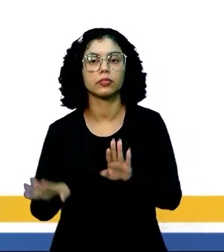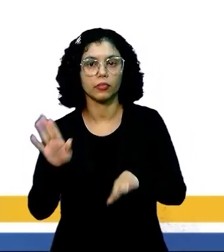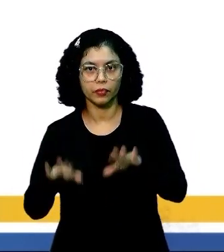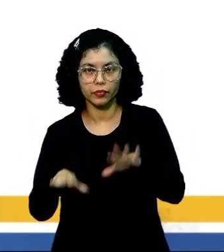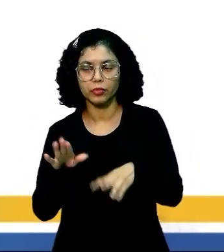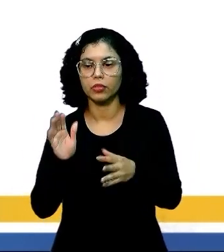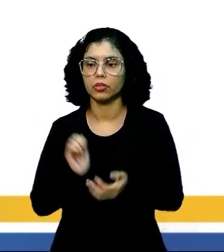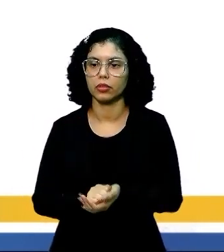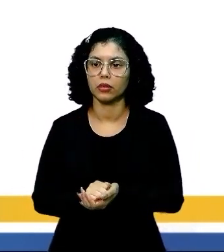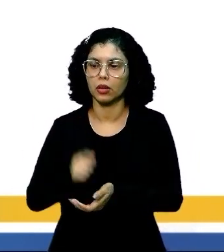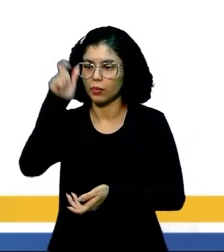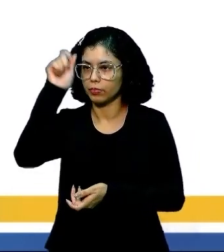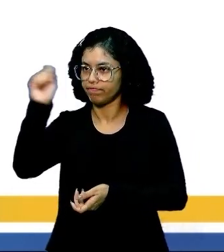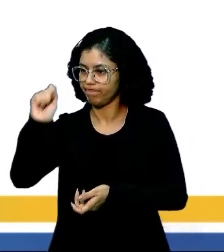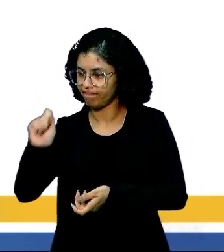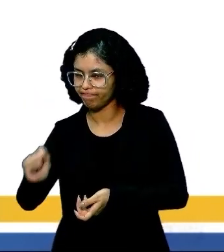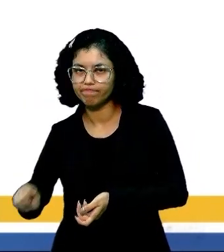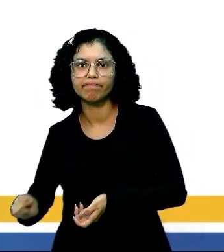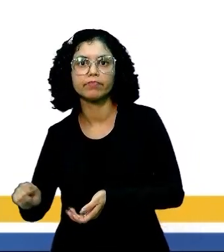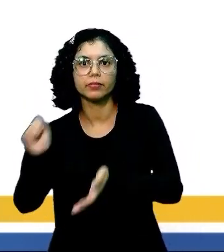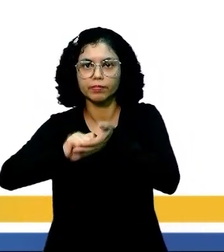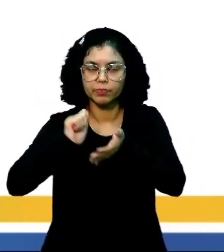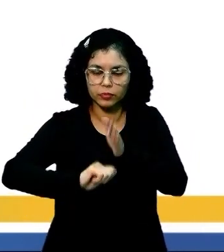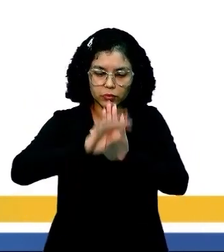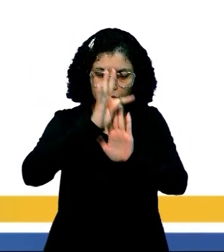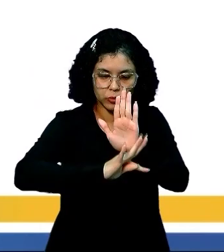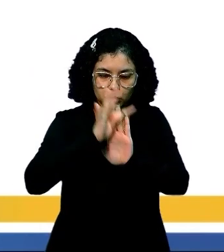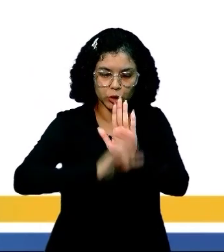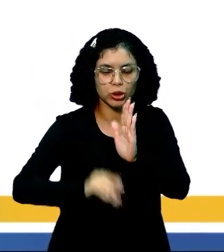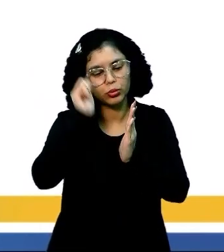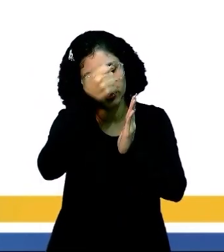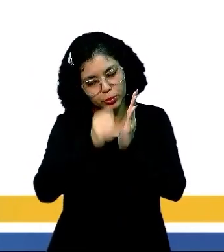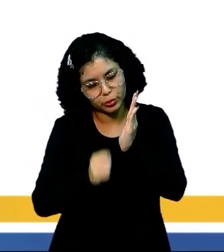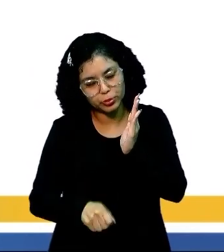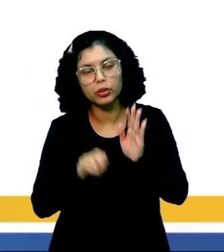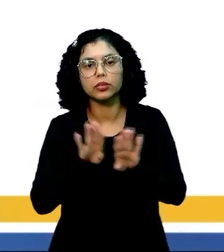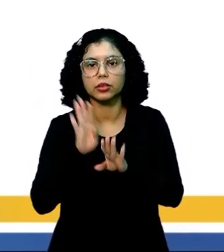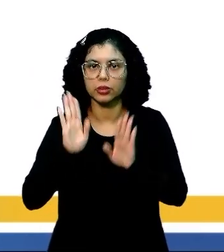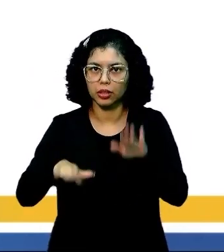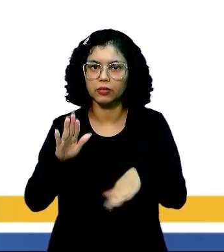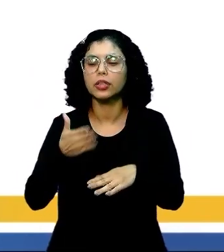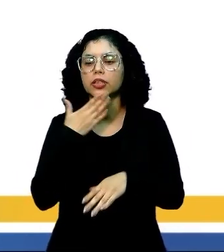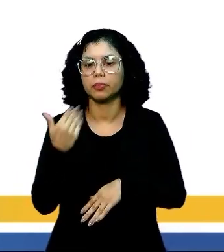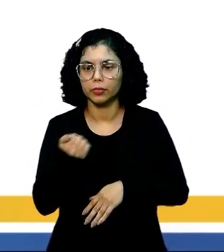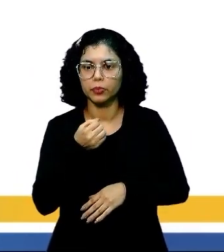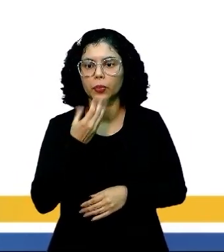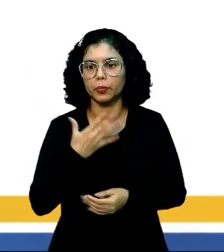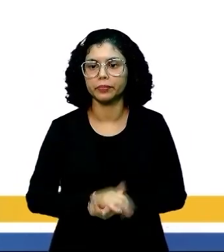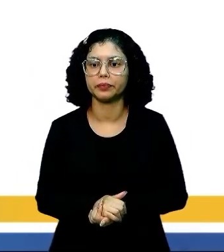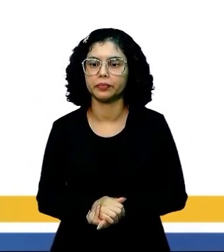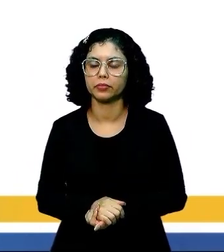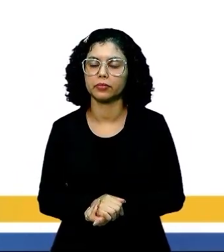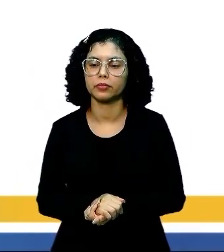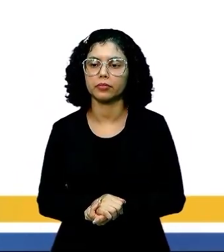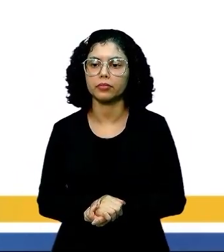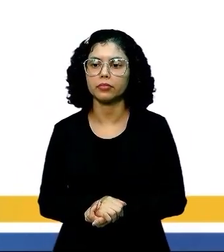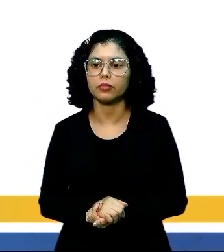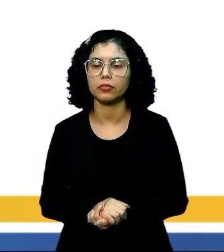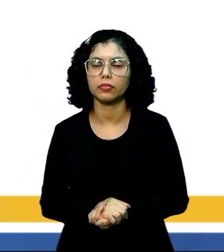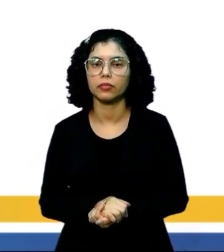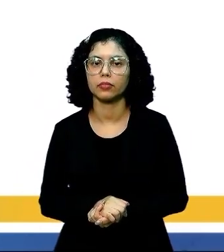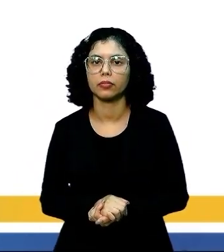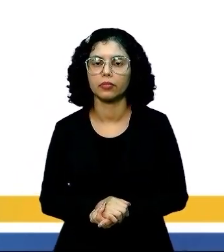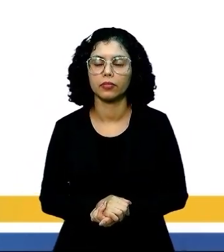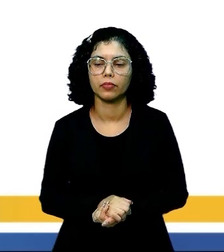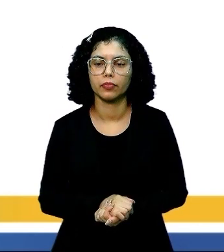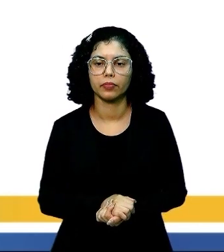Comentários, né, na margem, fazer aquelas anotações do lado da questão. Às vezes é importante, né? Quando você se afronta